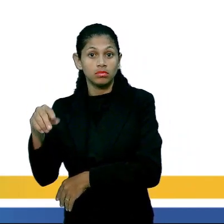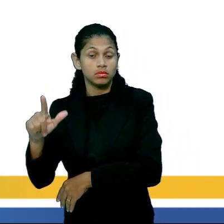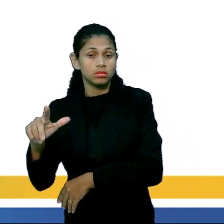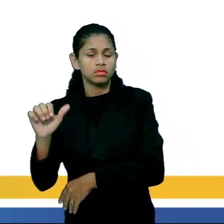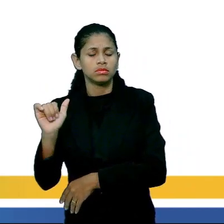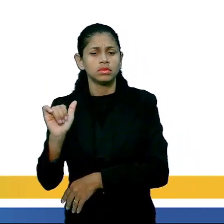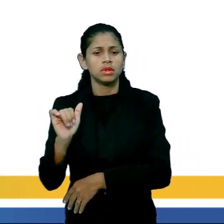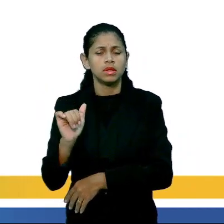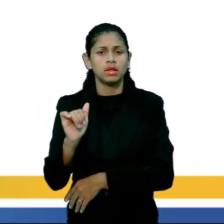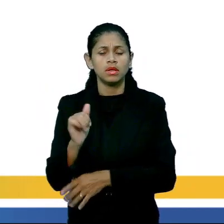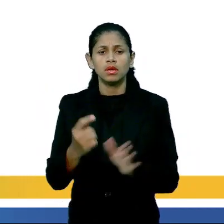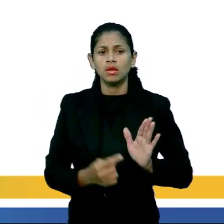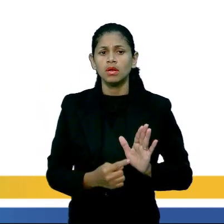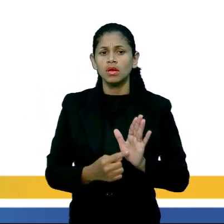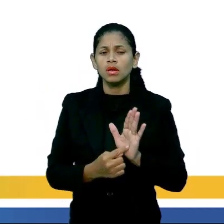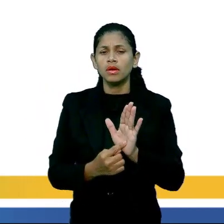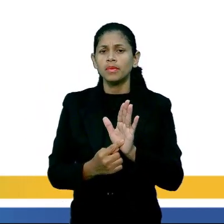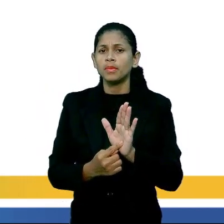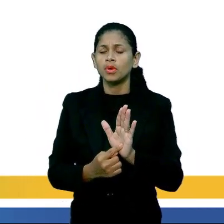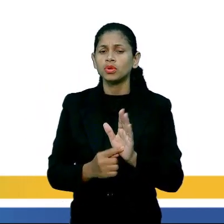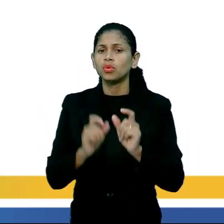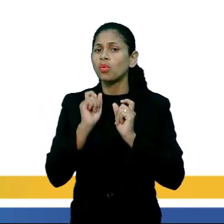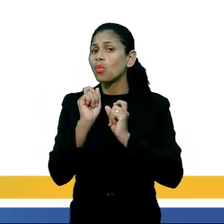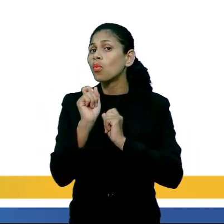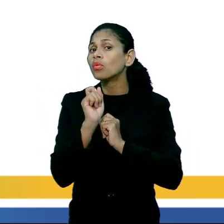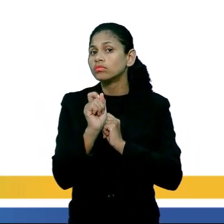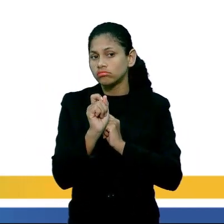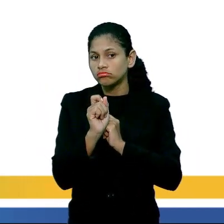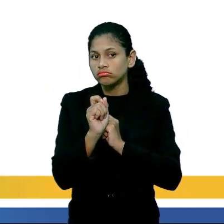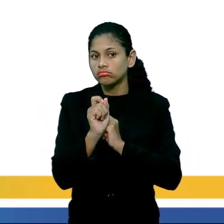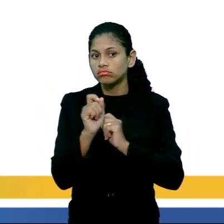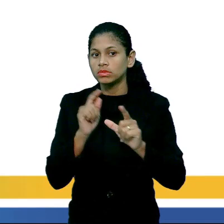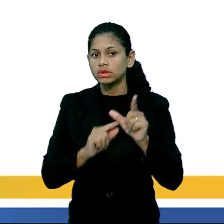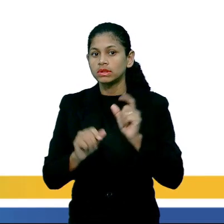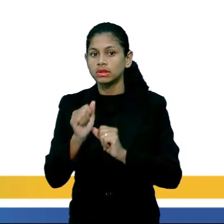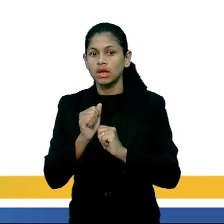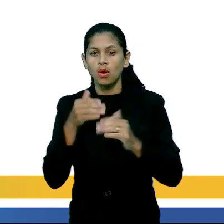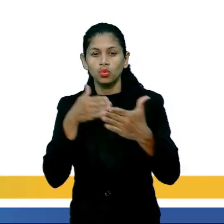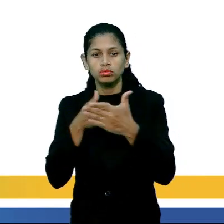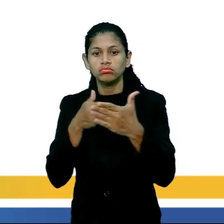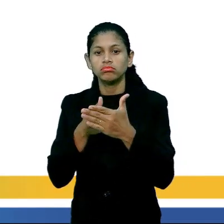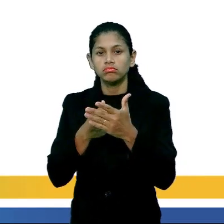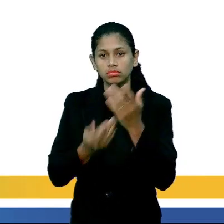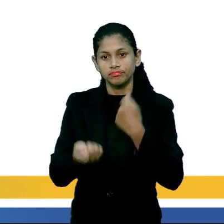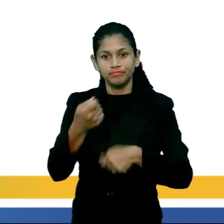às transações comerciais em contexto internacional.